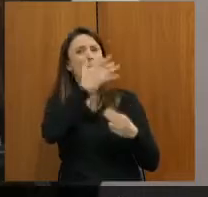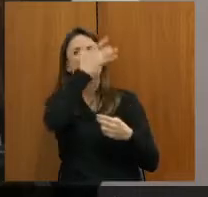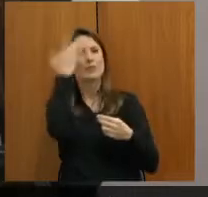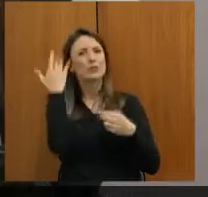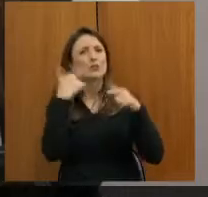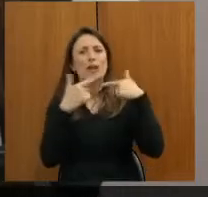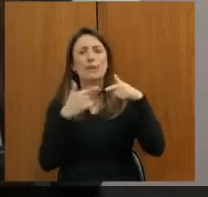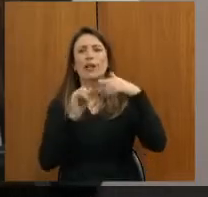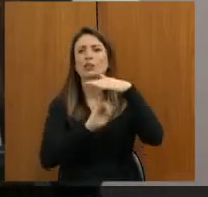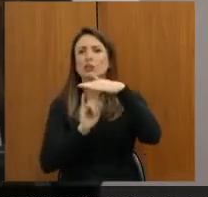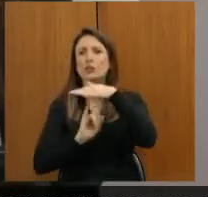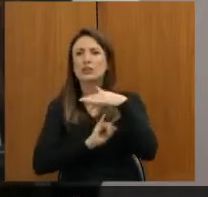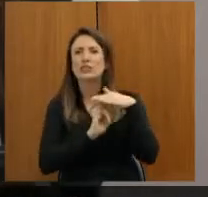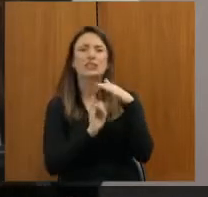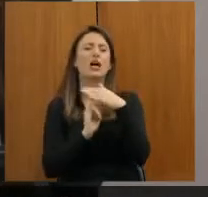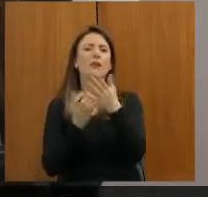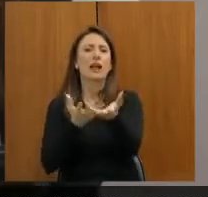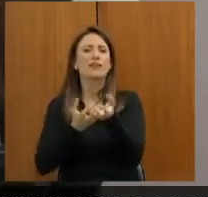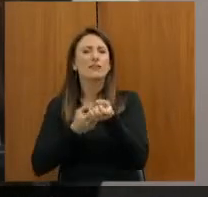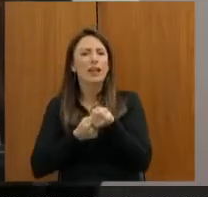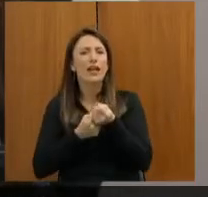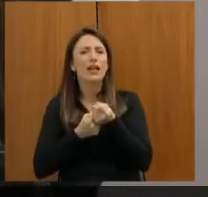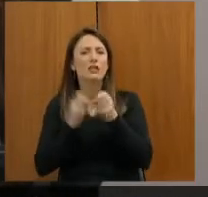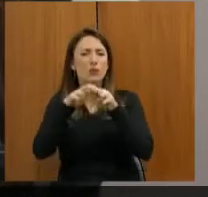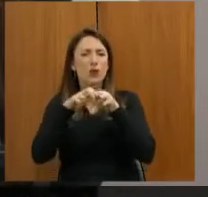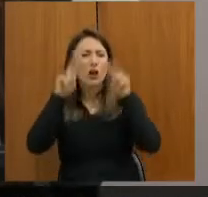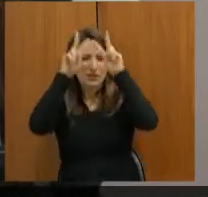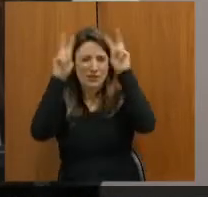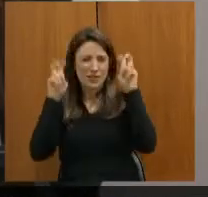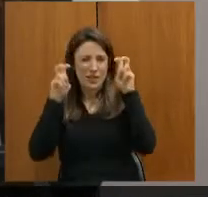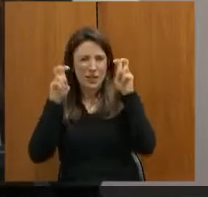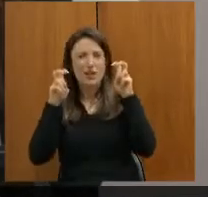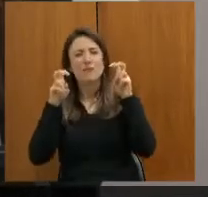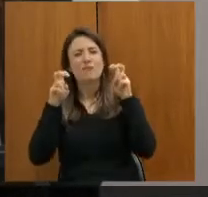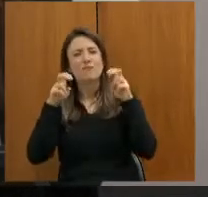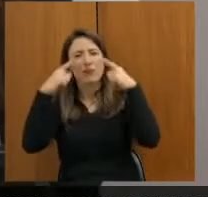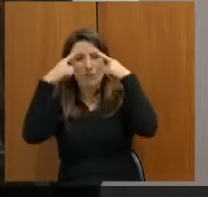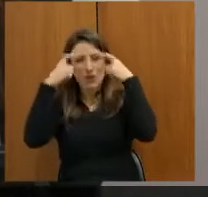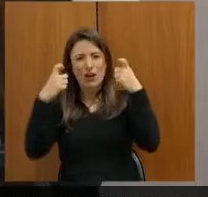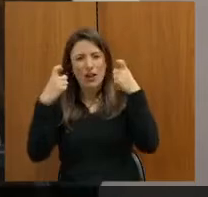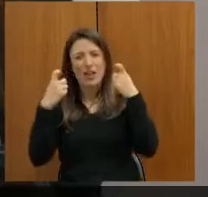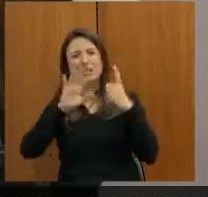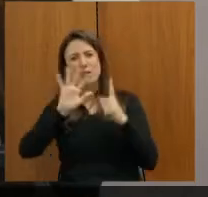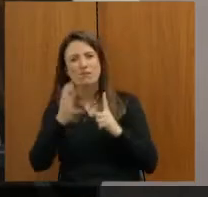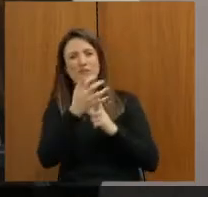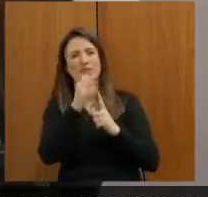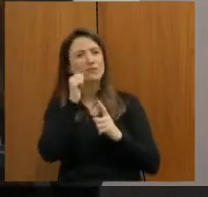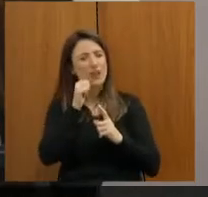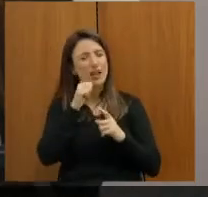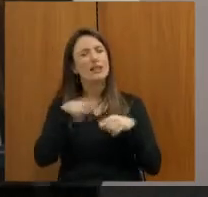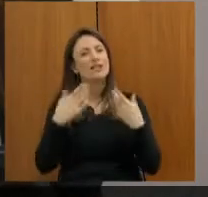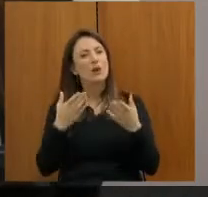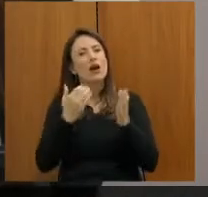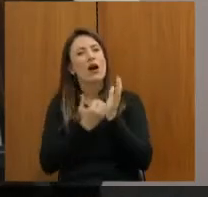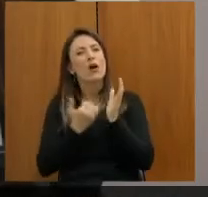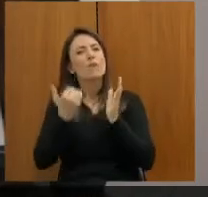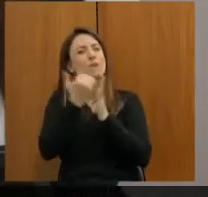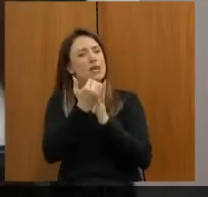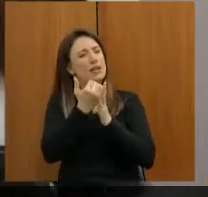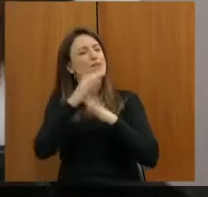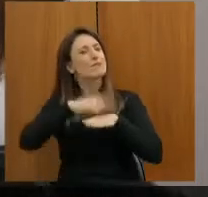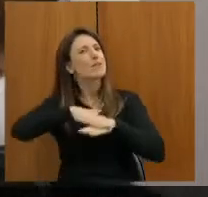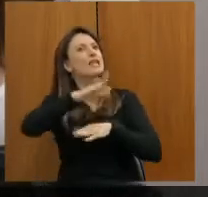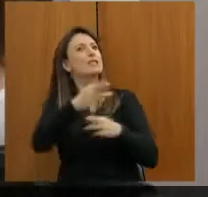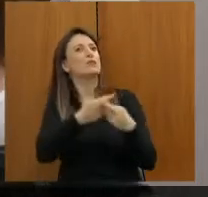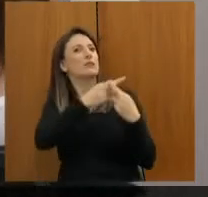trabalham com essa tema só aumenta a responsabilidade das autoridades aumenta a